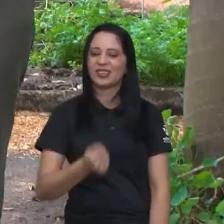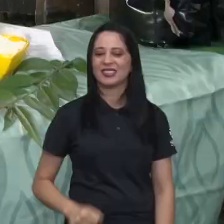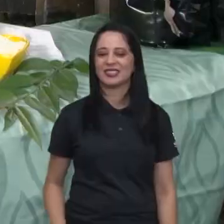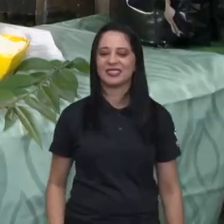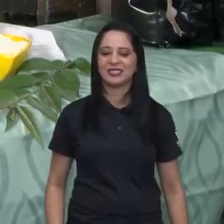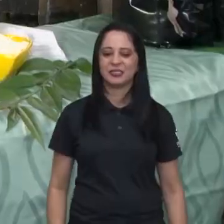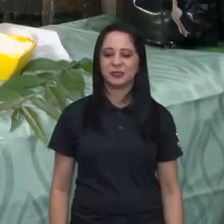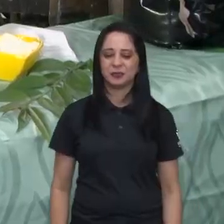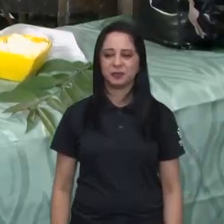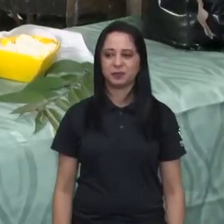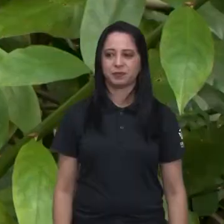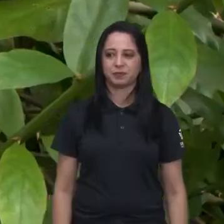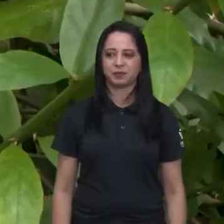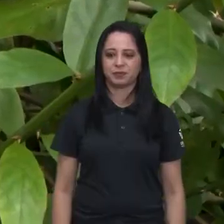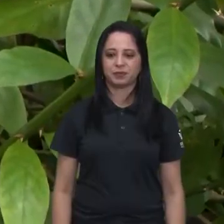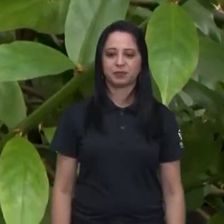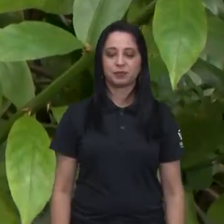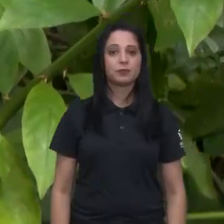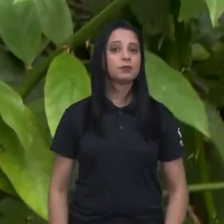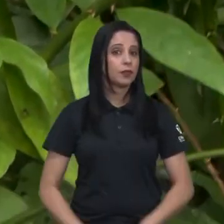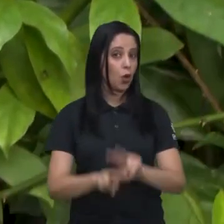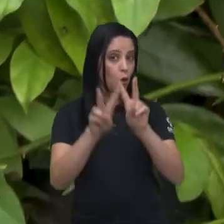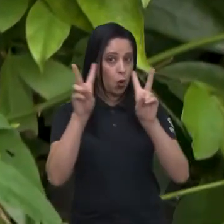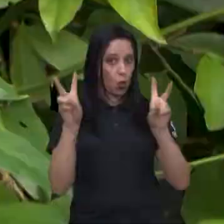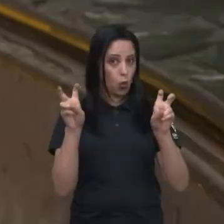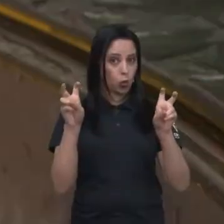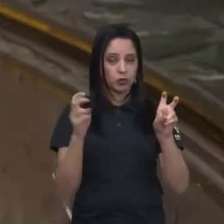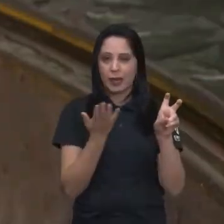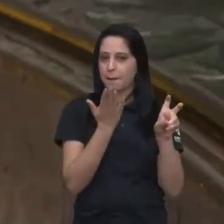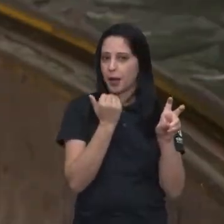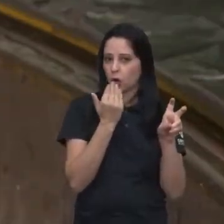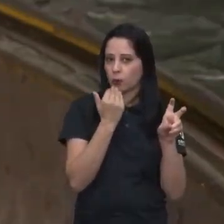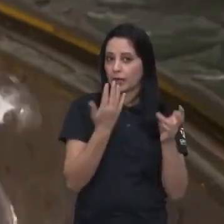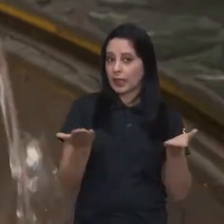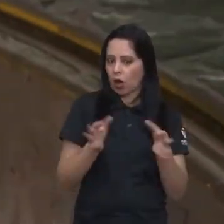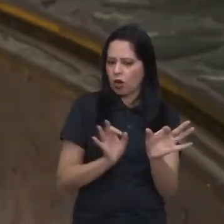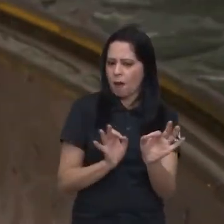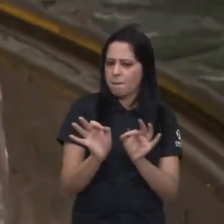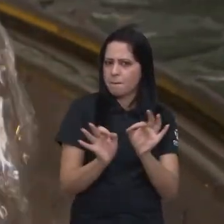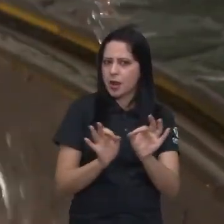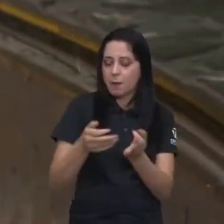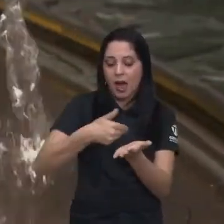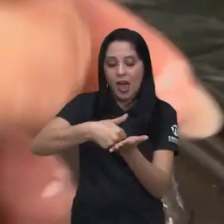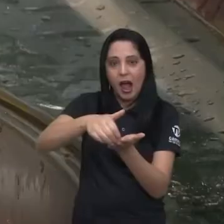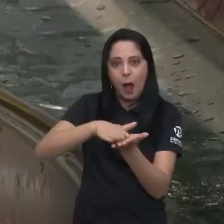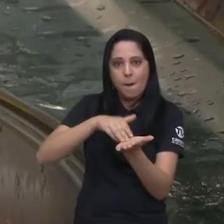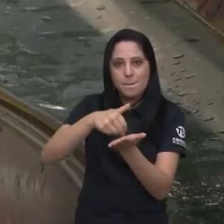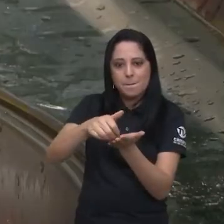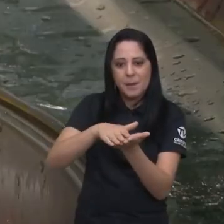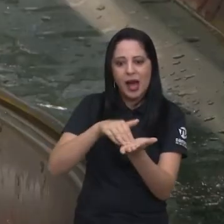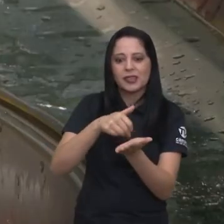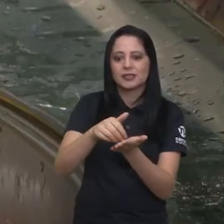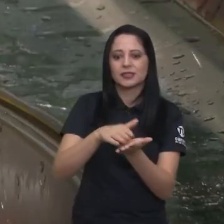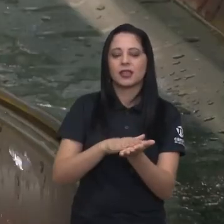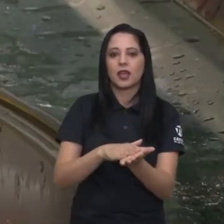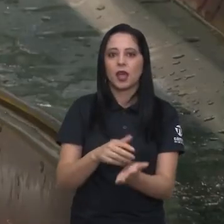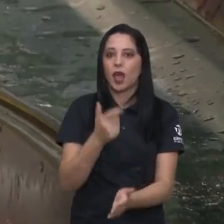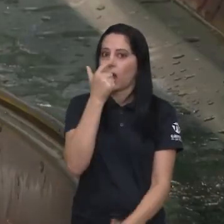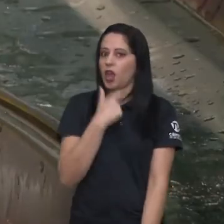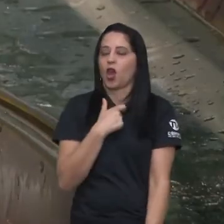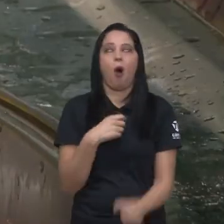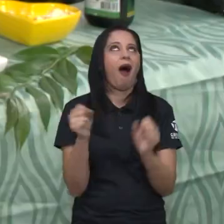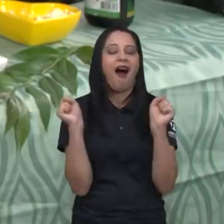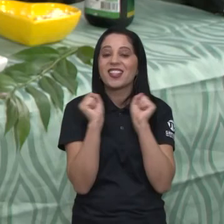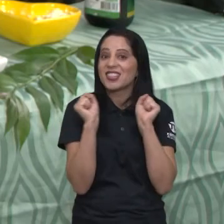lá! E já que o assunto é gastronomia, nós vamos preparar um patê de Ora Pro Nobis. Eu sou